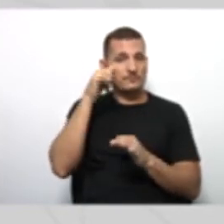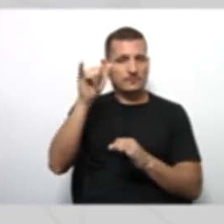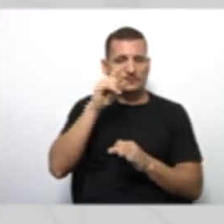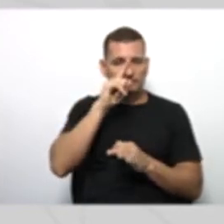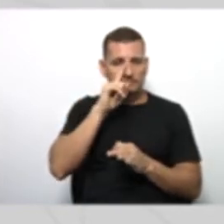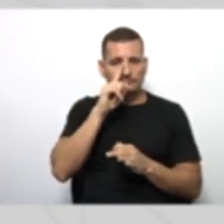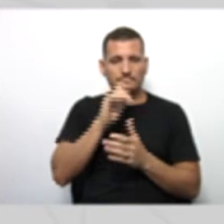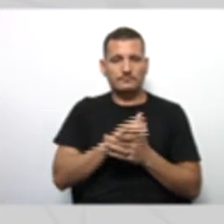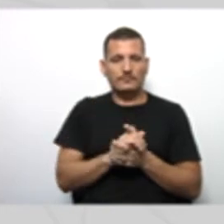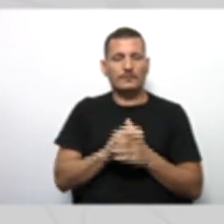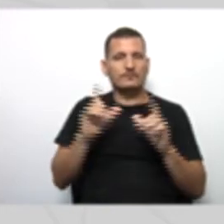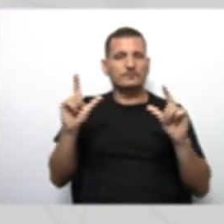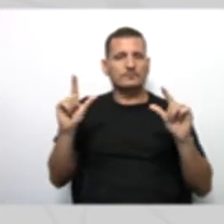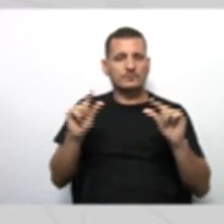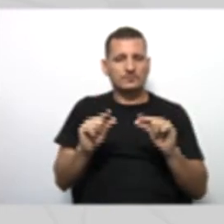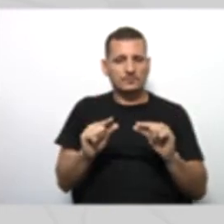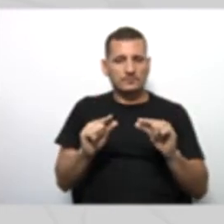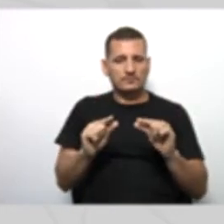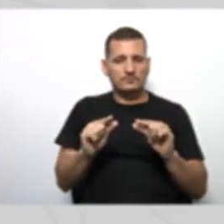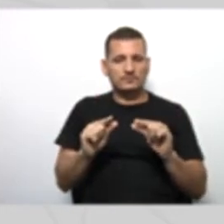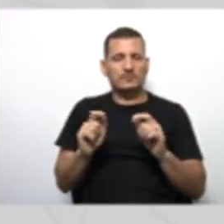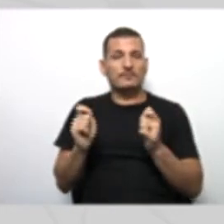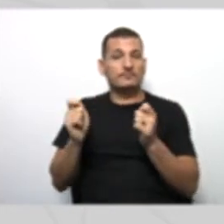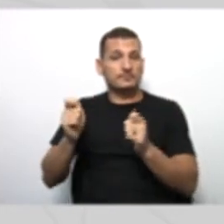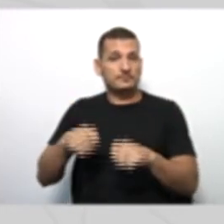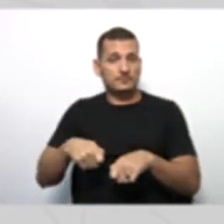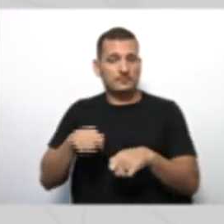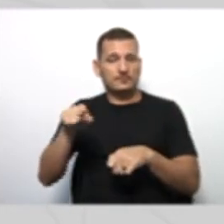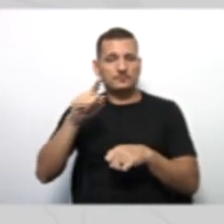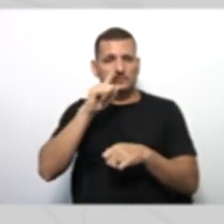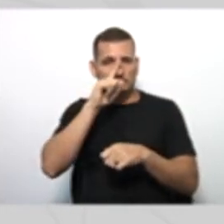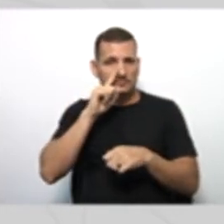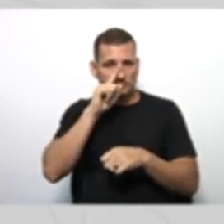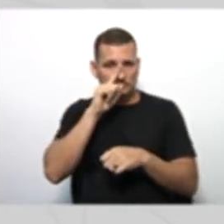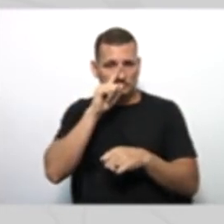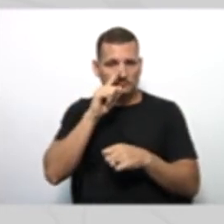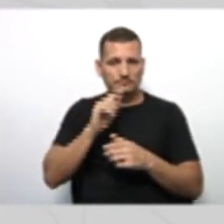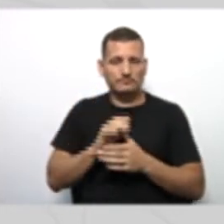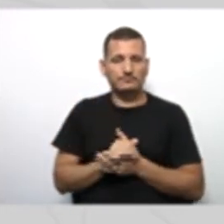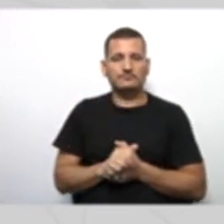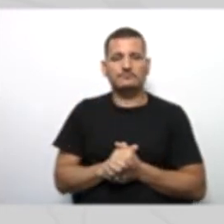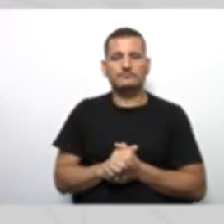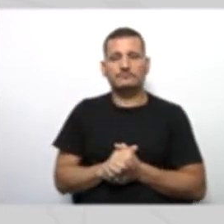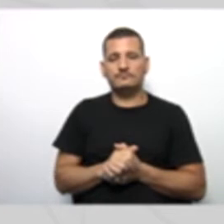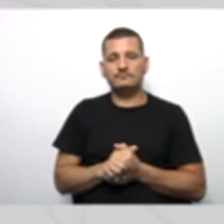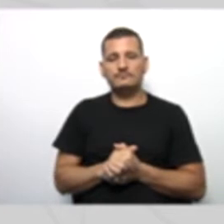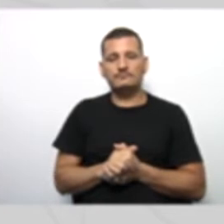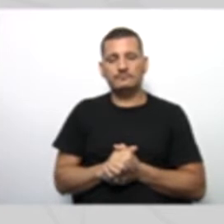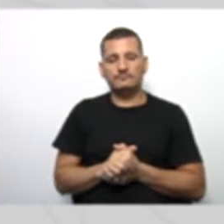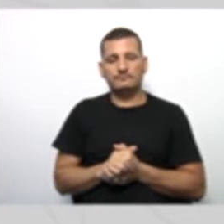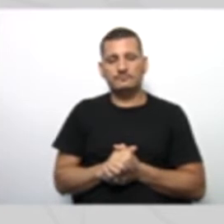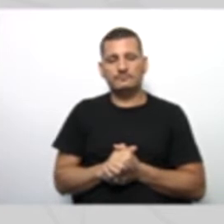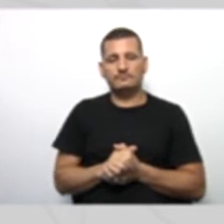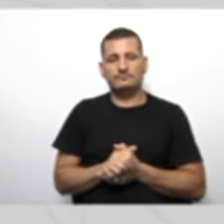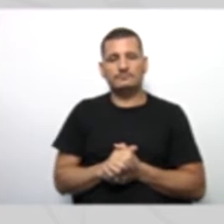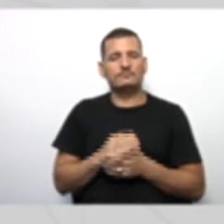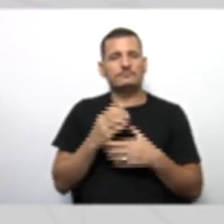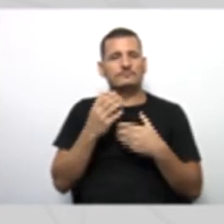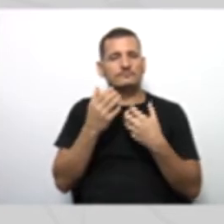As ações de respostas para tratamento dos riscos devem ser realistas e bem acordadas entre as partes envolvidas, além de